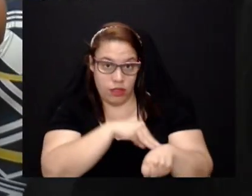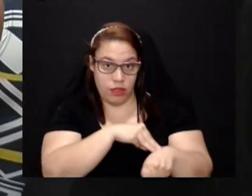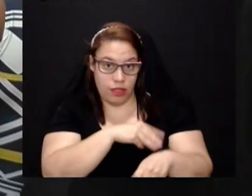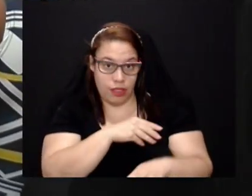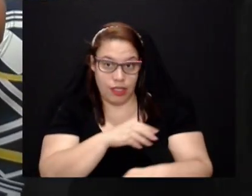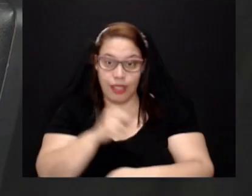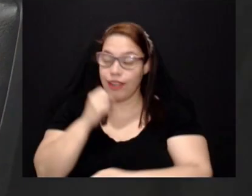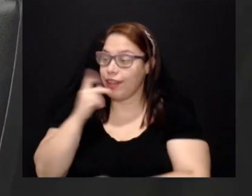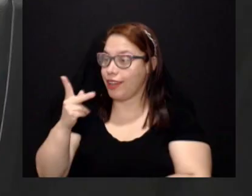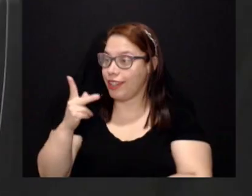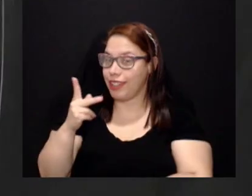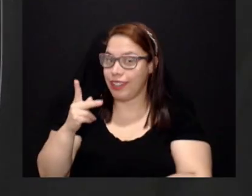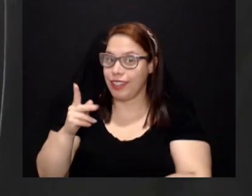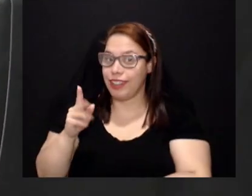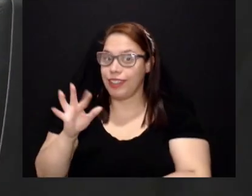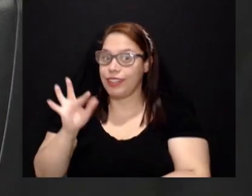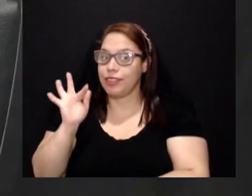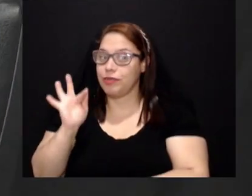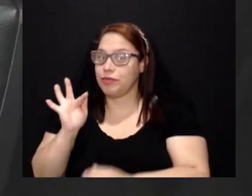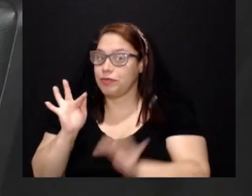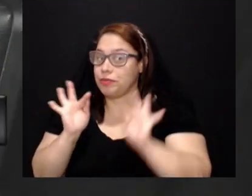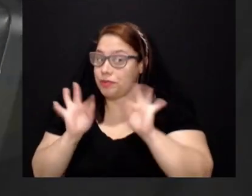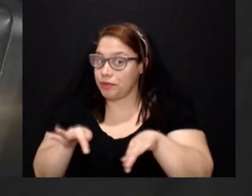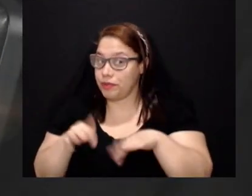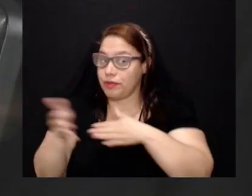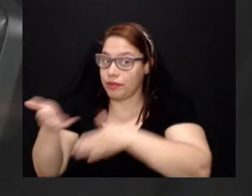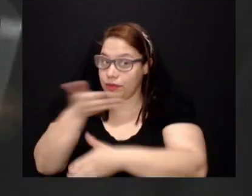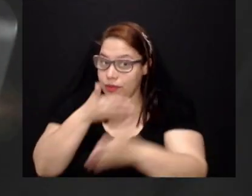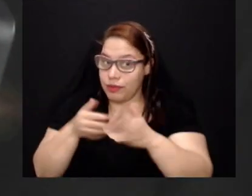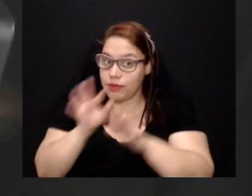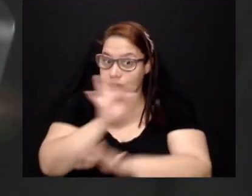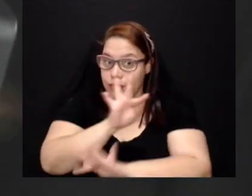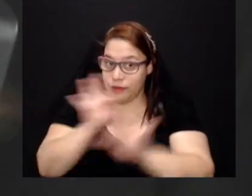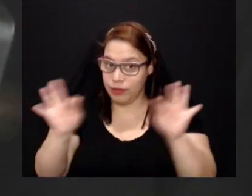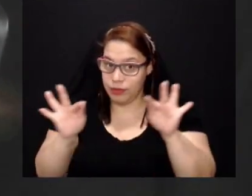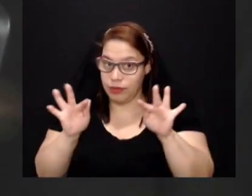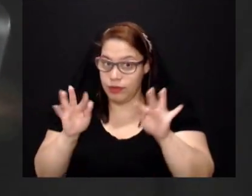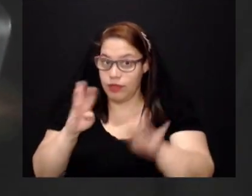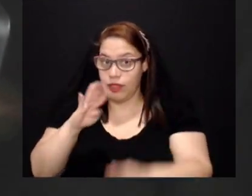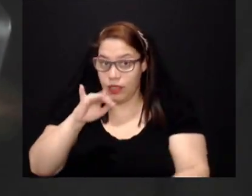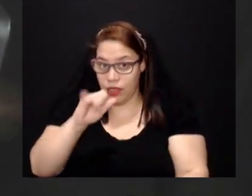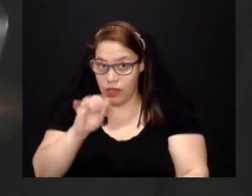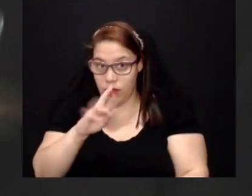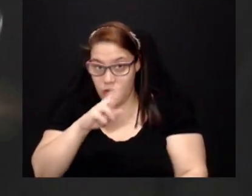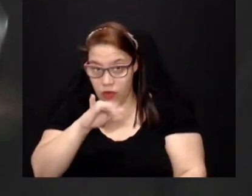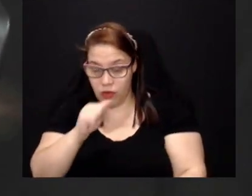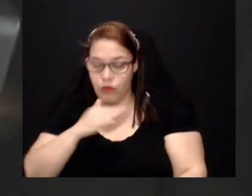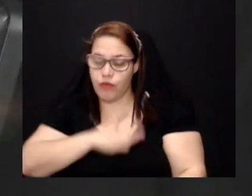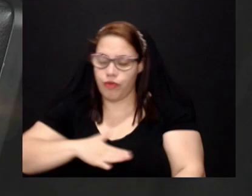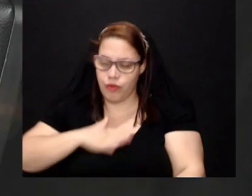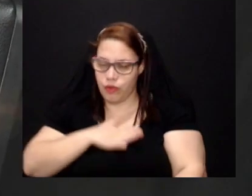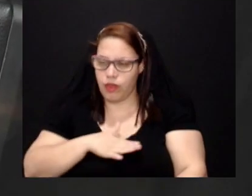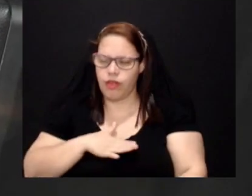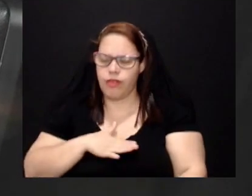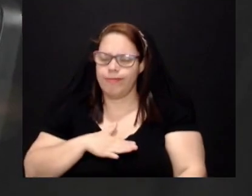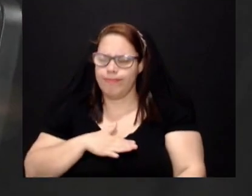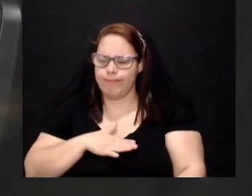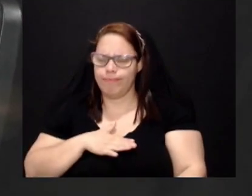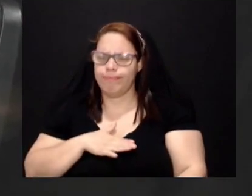vou deixar uma mensagem trazendo uma citação da Bia Ferreira que eu gosto demais de quando eu vou